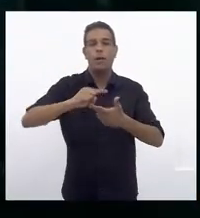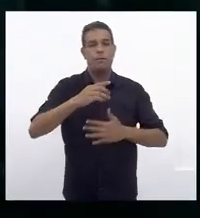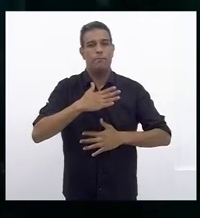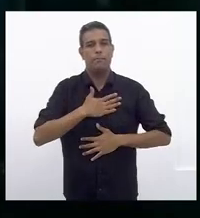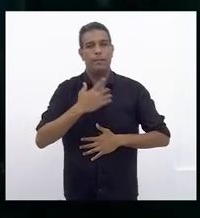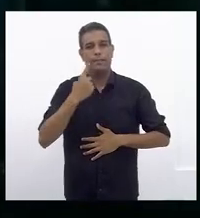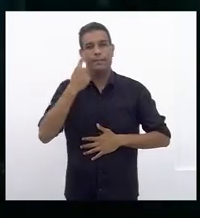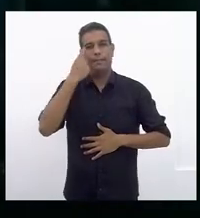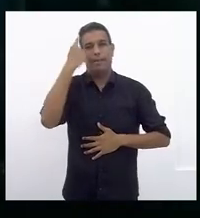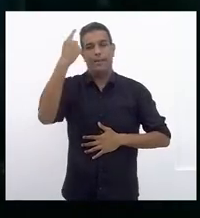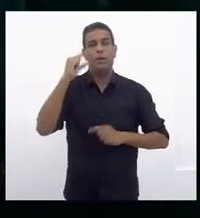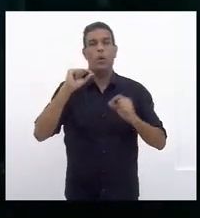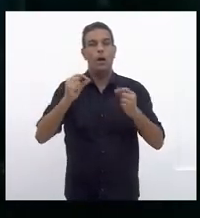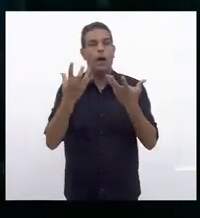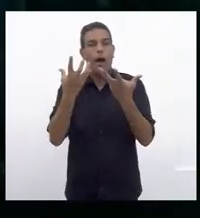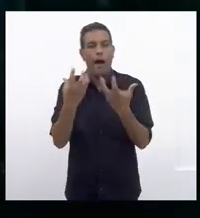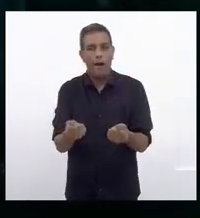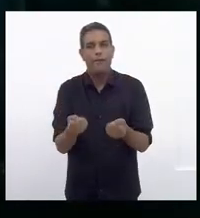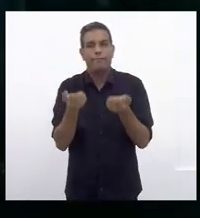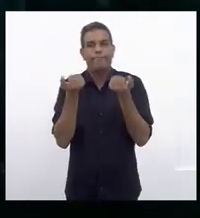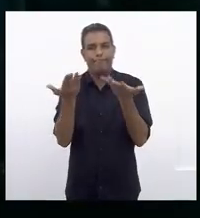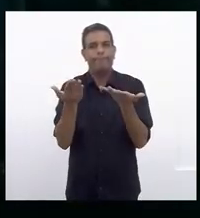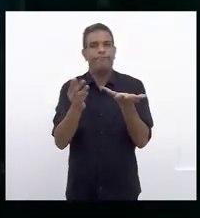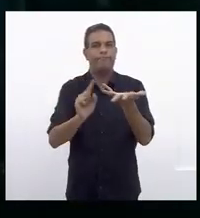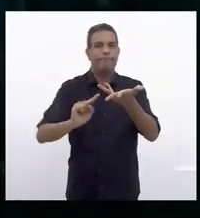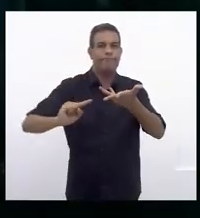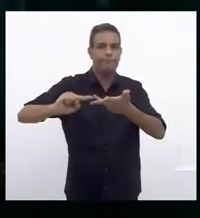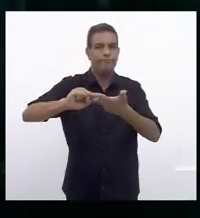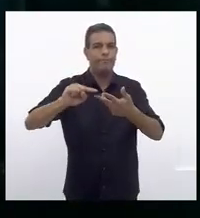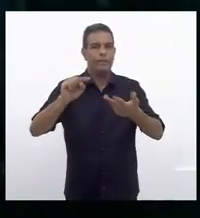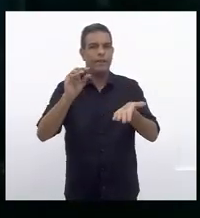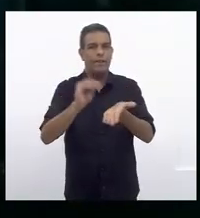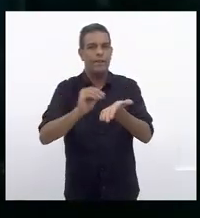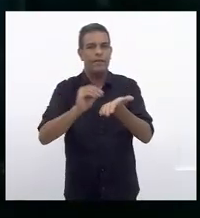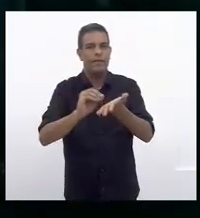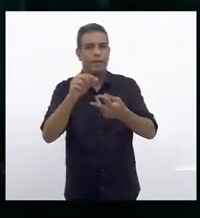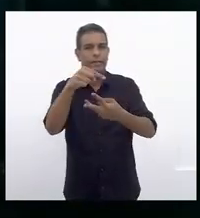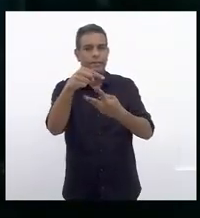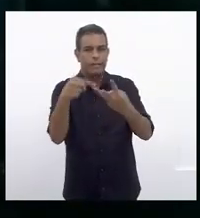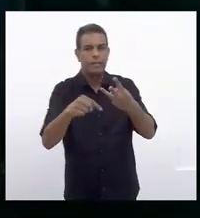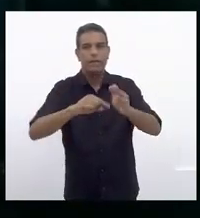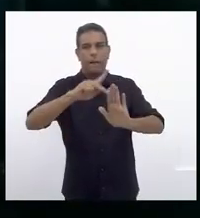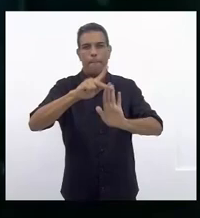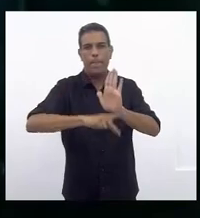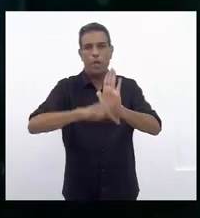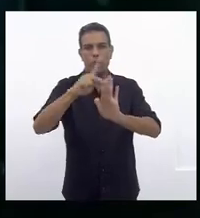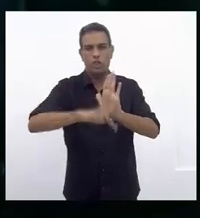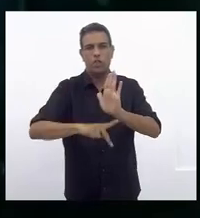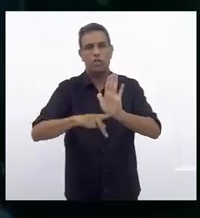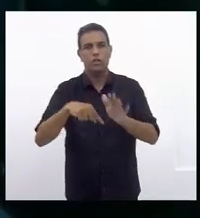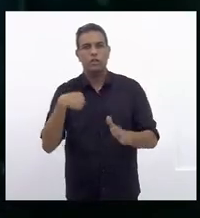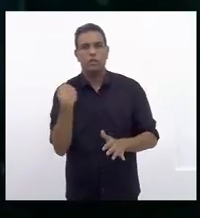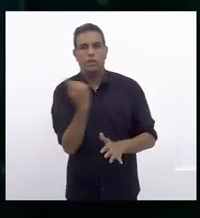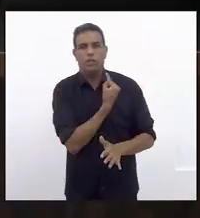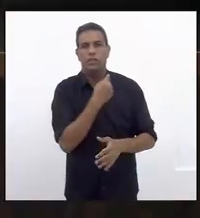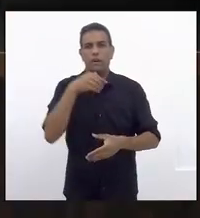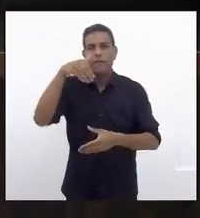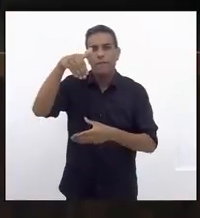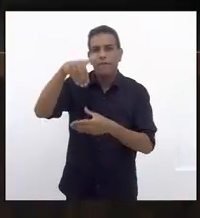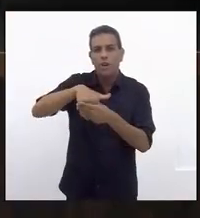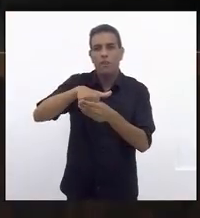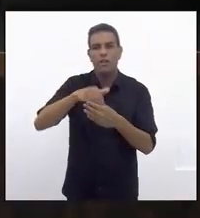A minha ideia, presidente, é aceitar o que o Luiz Paulo falou. Só faltam três projetos para acabar a sessão. A gente podia votar Mas rapidinho. Tem mais uma e sessão.